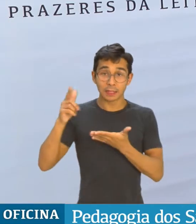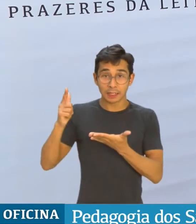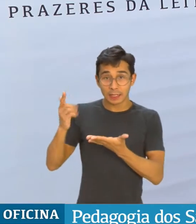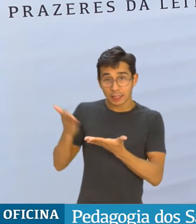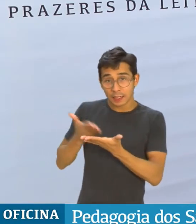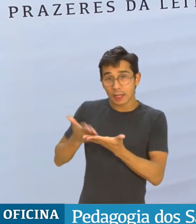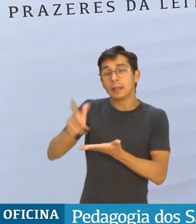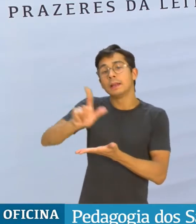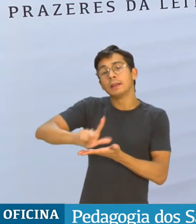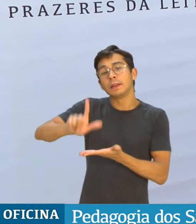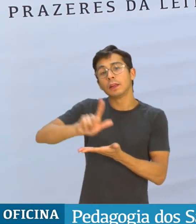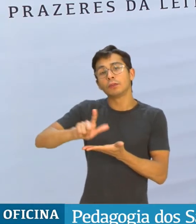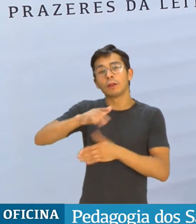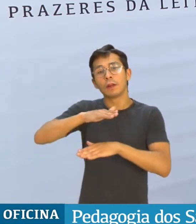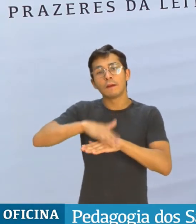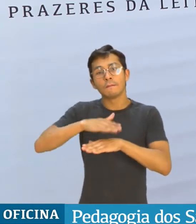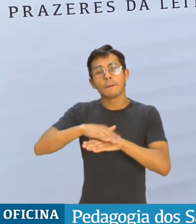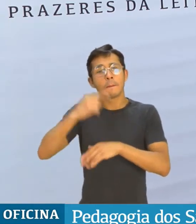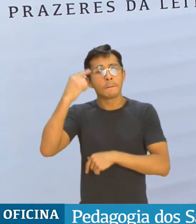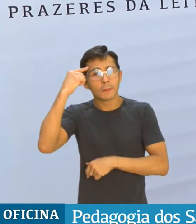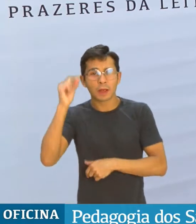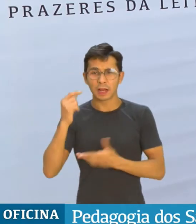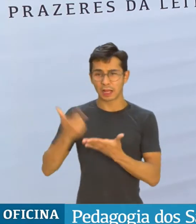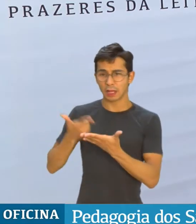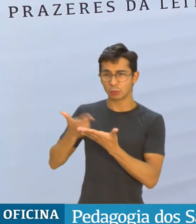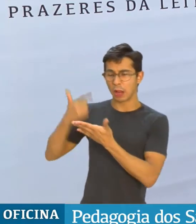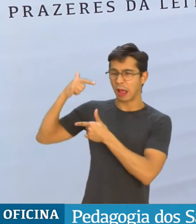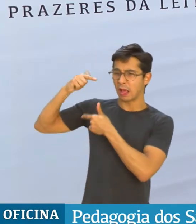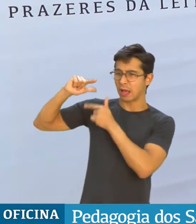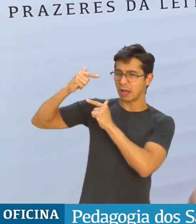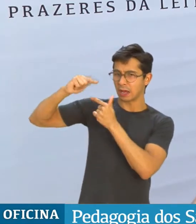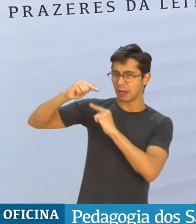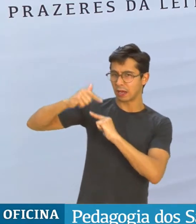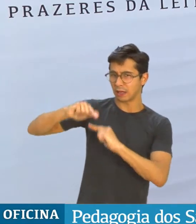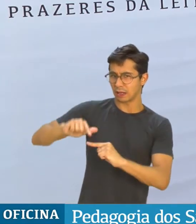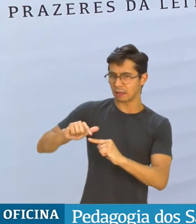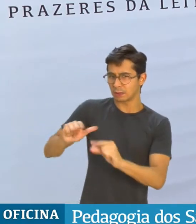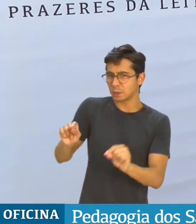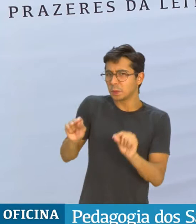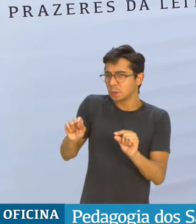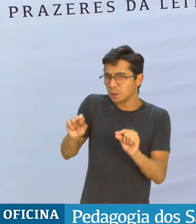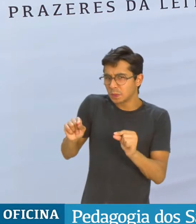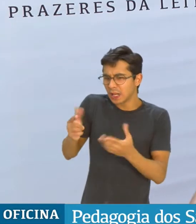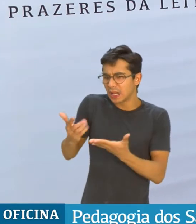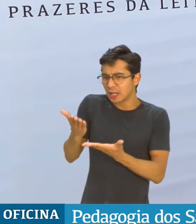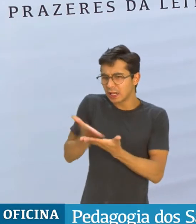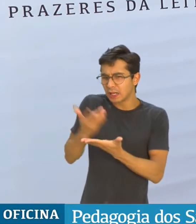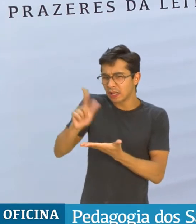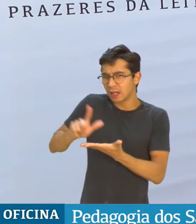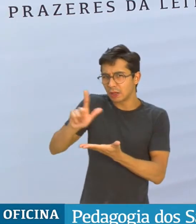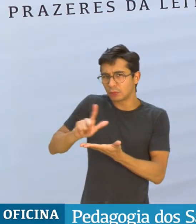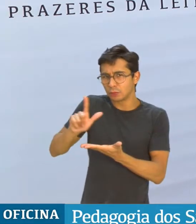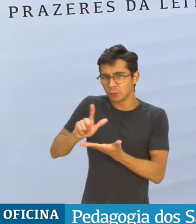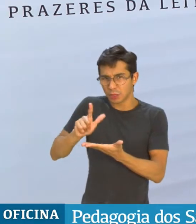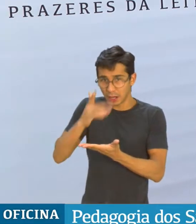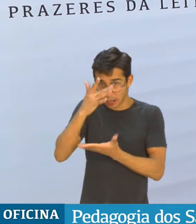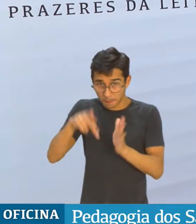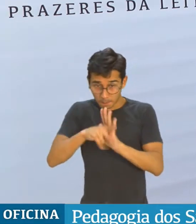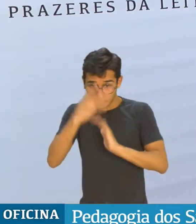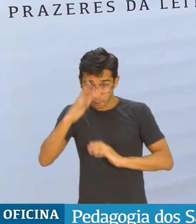para questionar também esse lugar da literatura clássica, de qual literatura que a gente está falando, tem esse espaço para todo